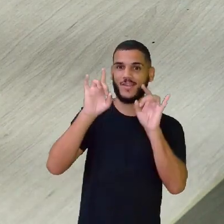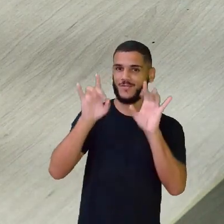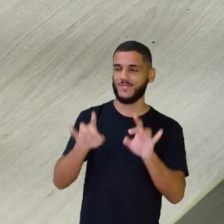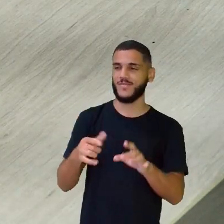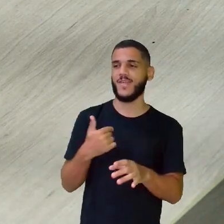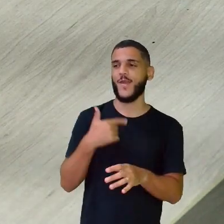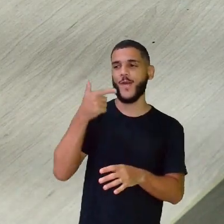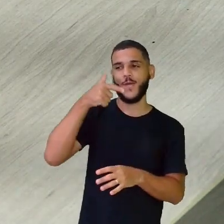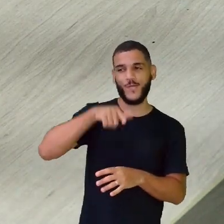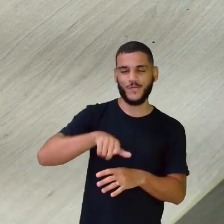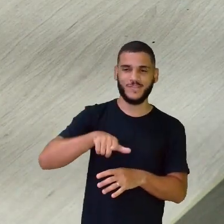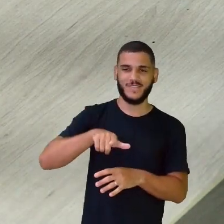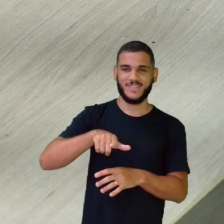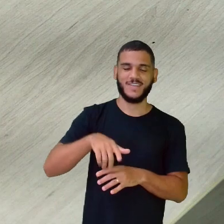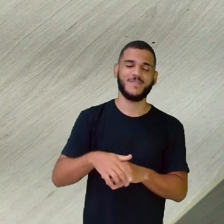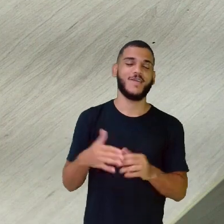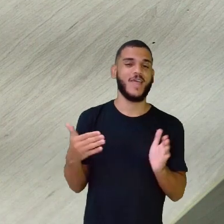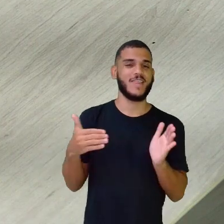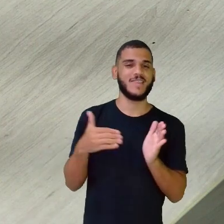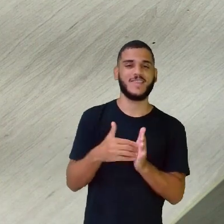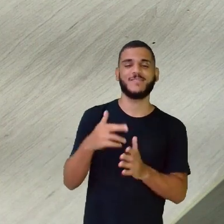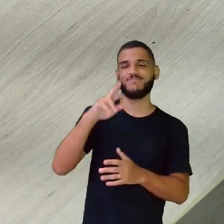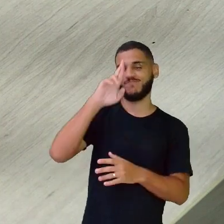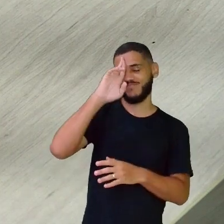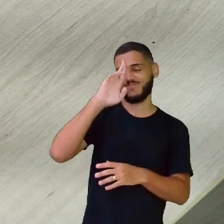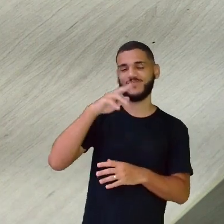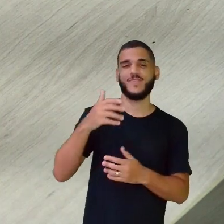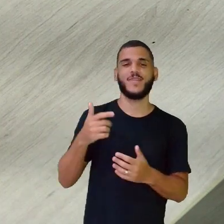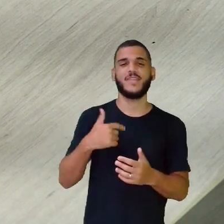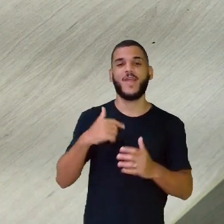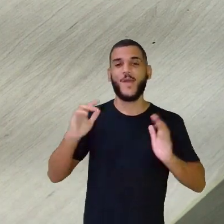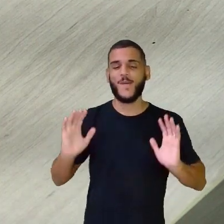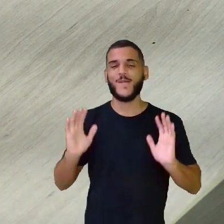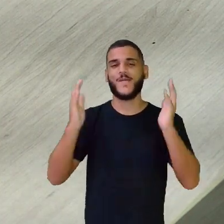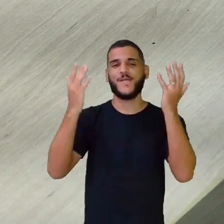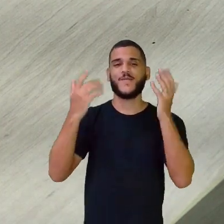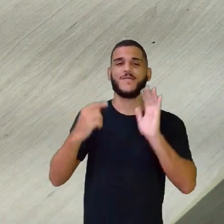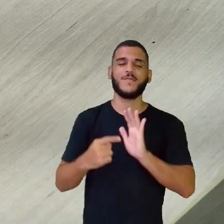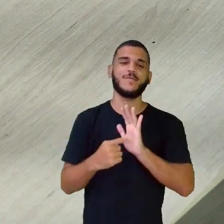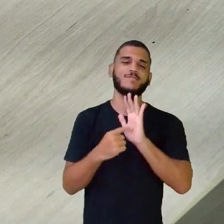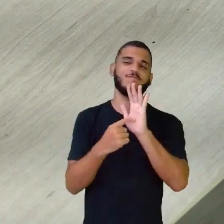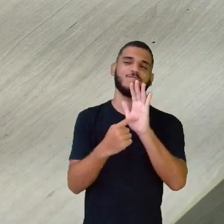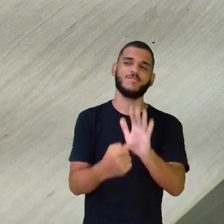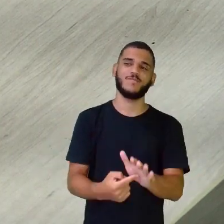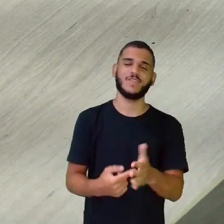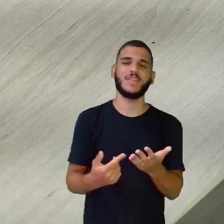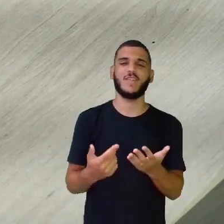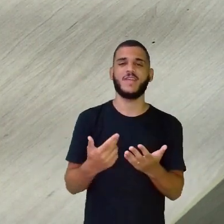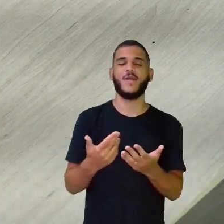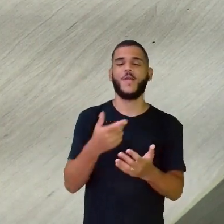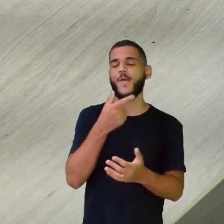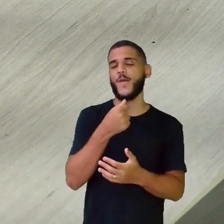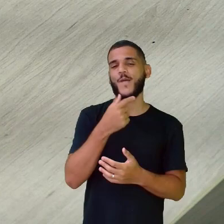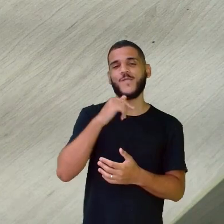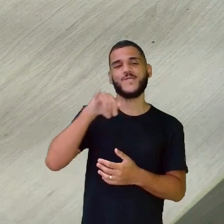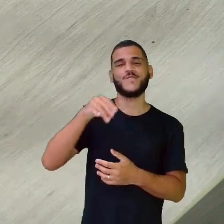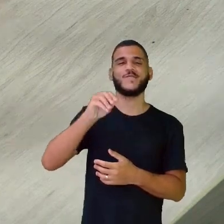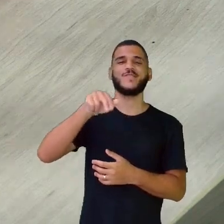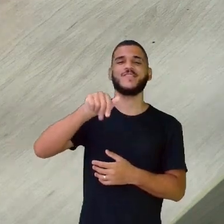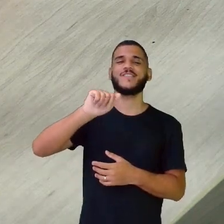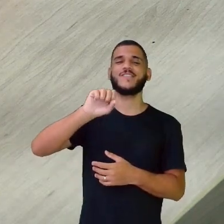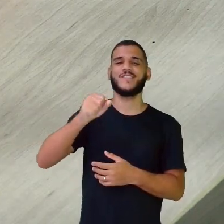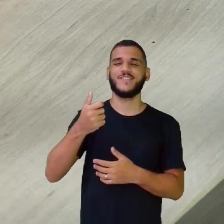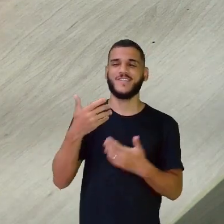eu vou ficar até o meio-dia para comemorar, para homenagear a Jonas? Será que é